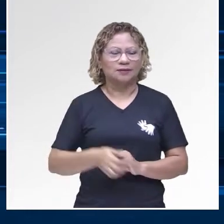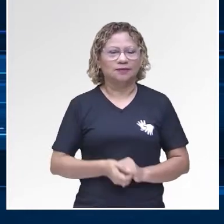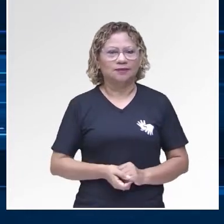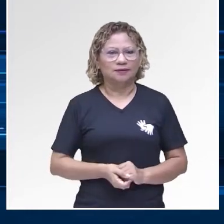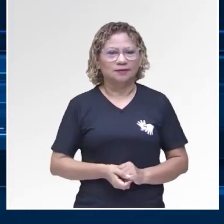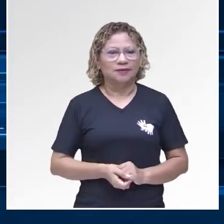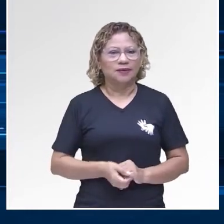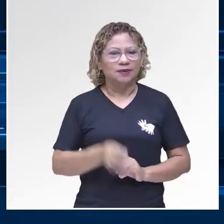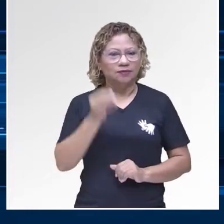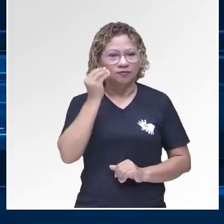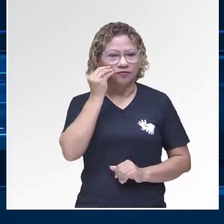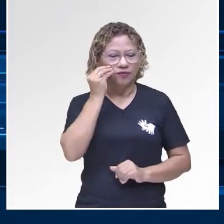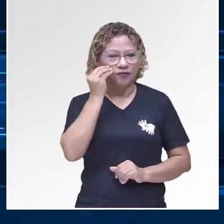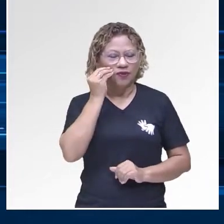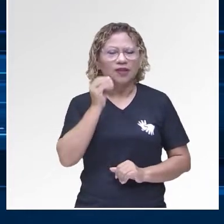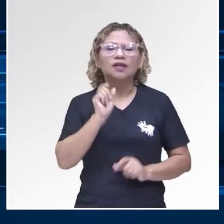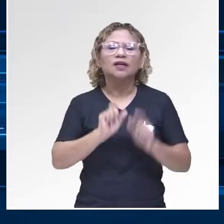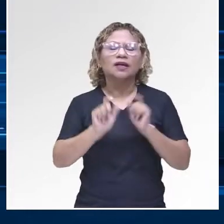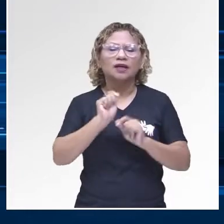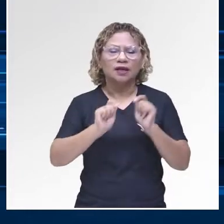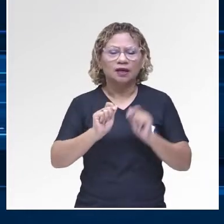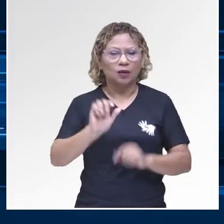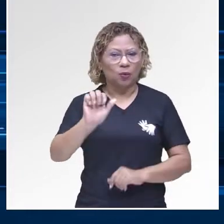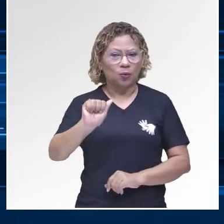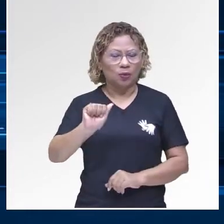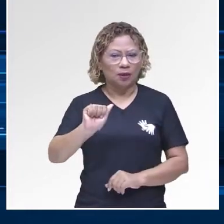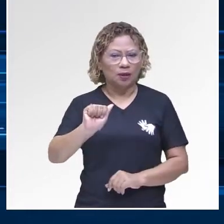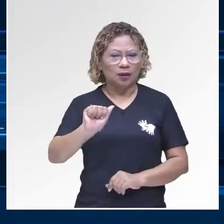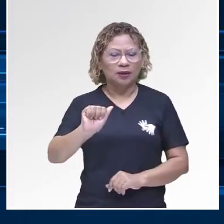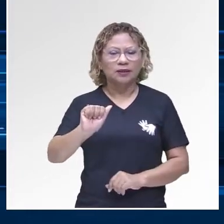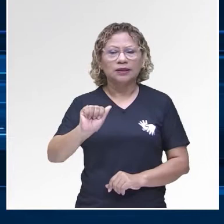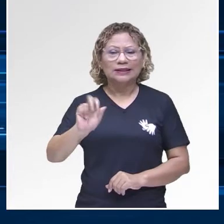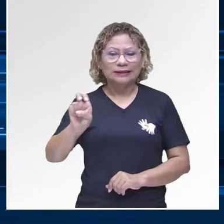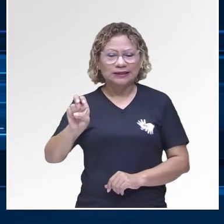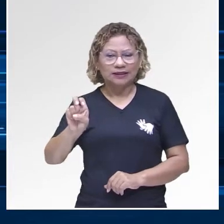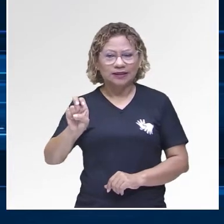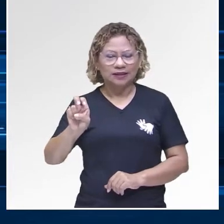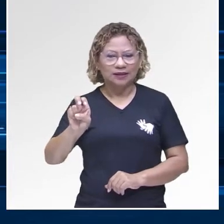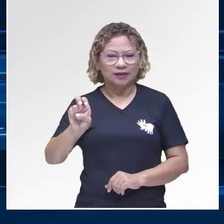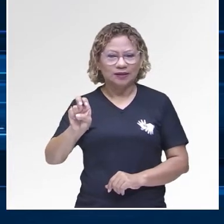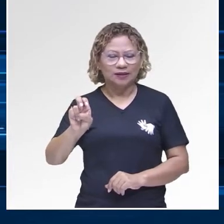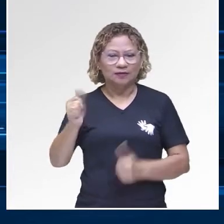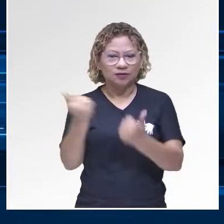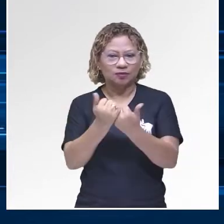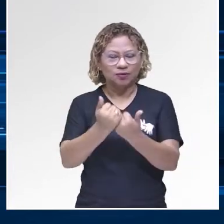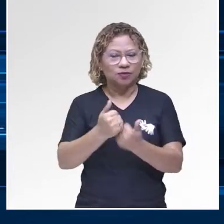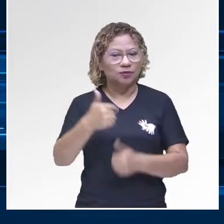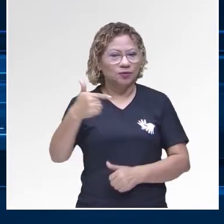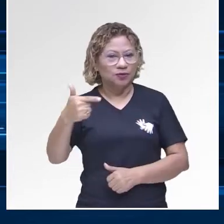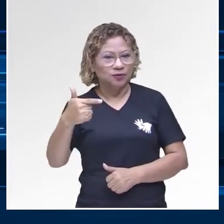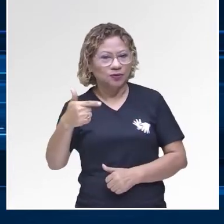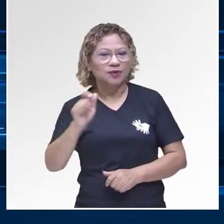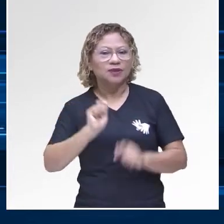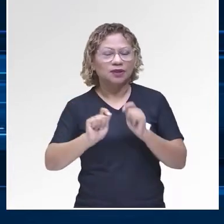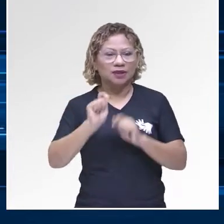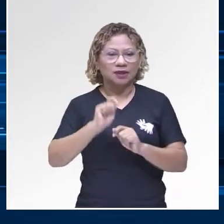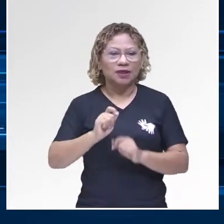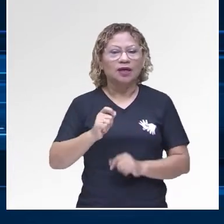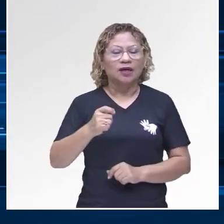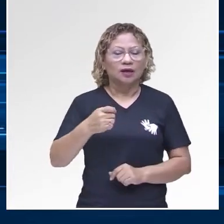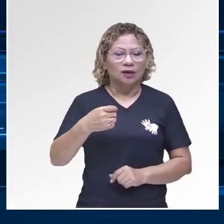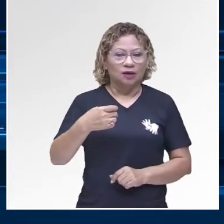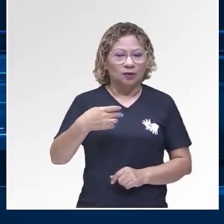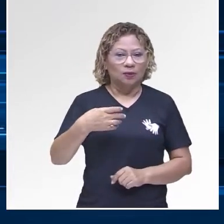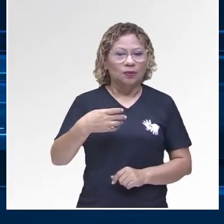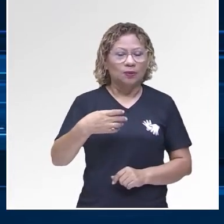A4. Quem é o A5? É 2. Quem é o A4? É 4. 2 menos 4,